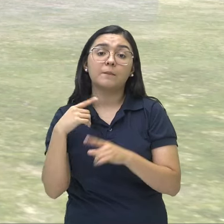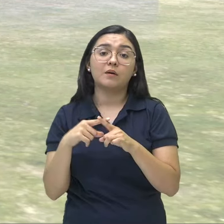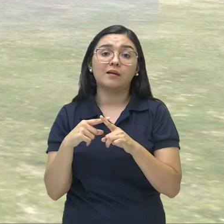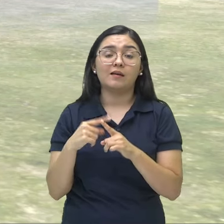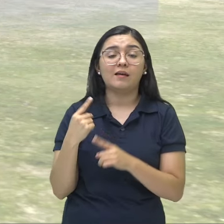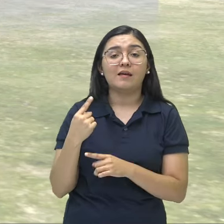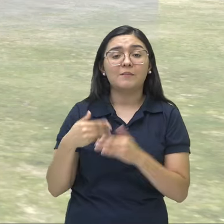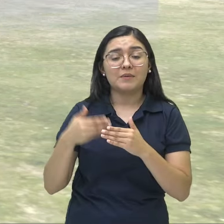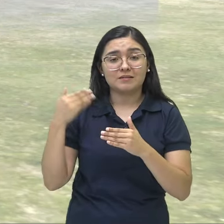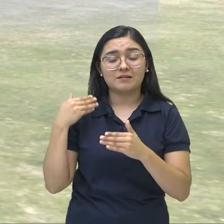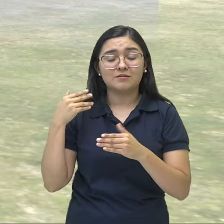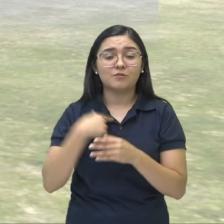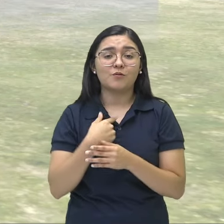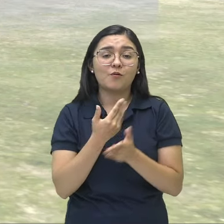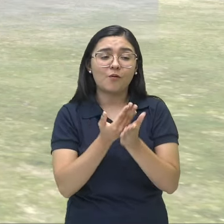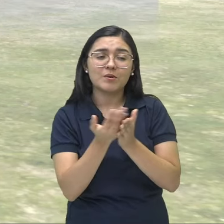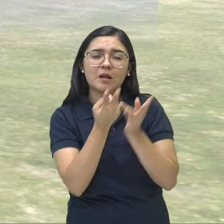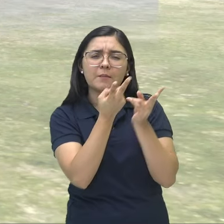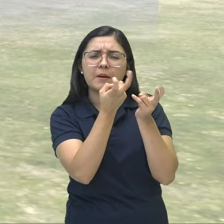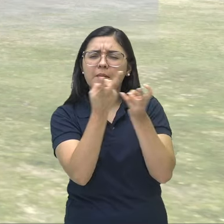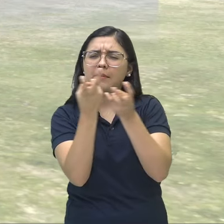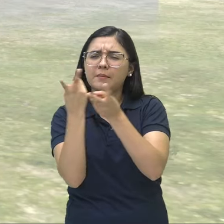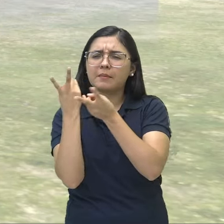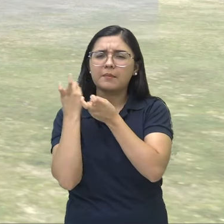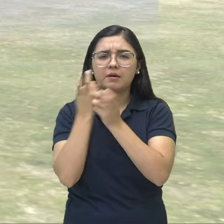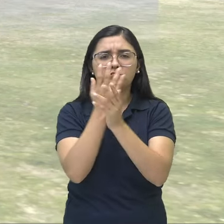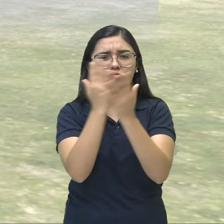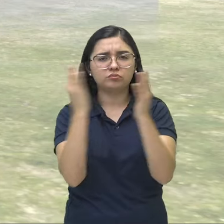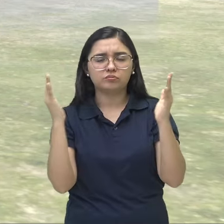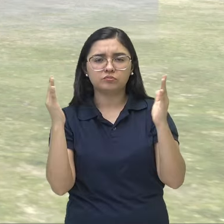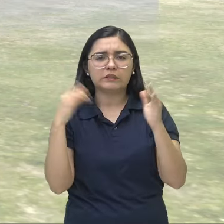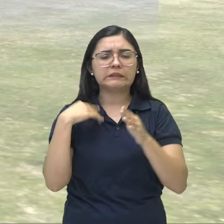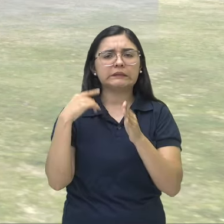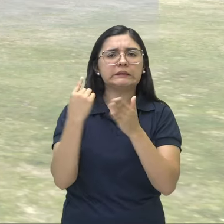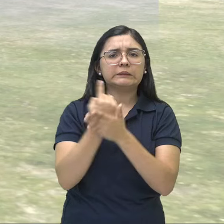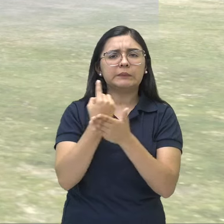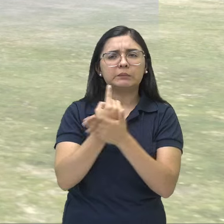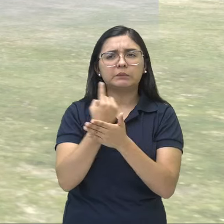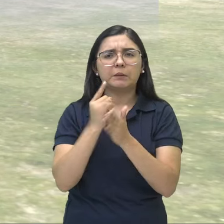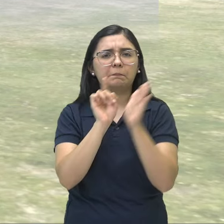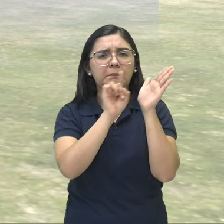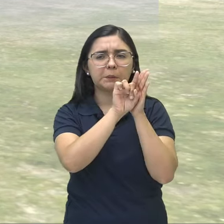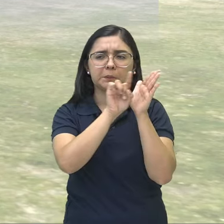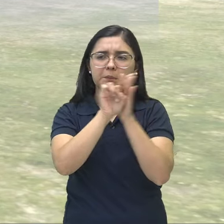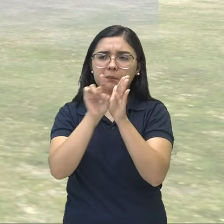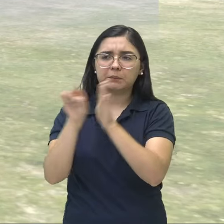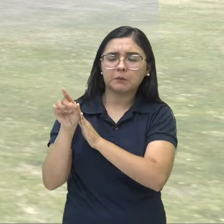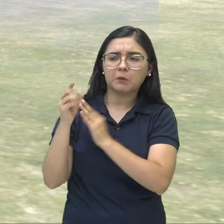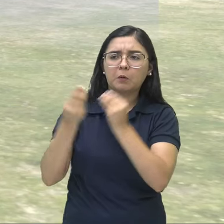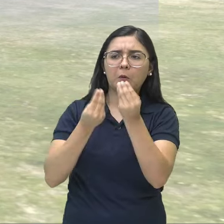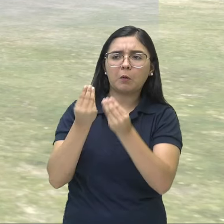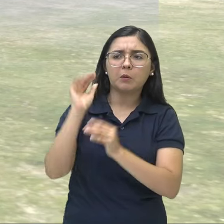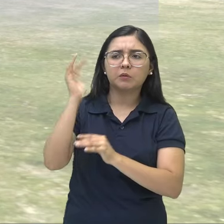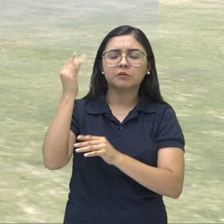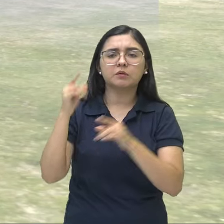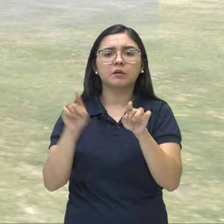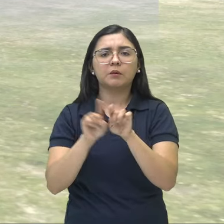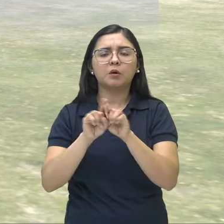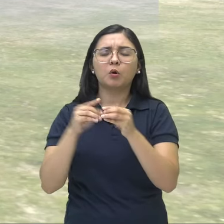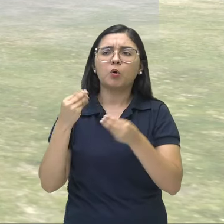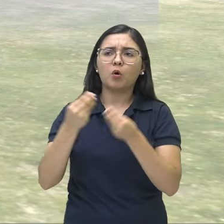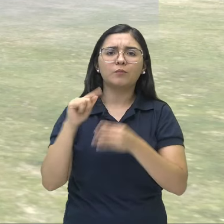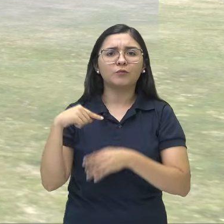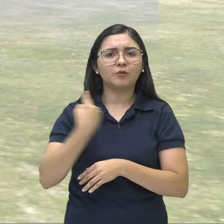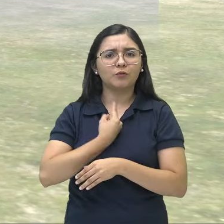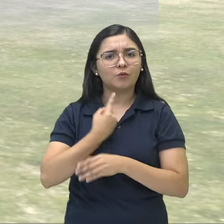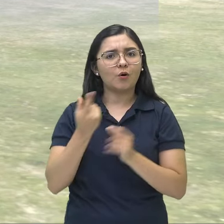a observar a natureza, né? Começar a se questionar, começar a querer saber como que, por exemplo, chegamos até